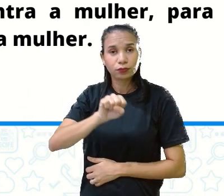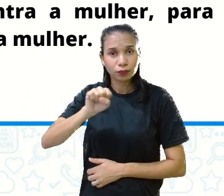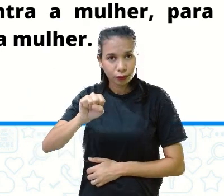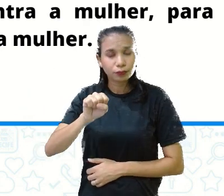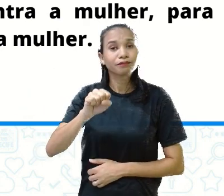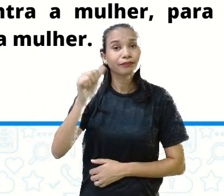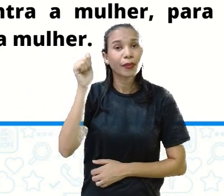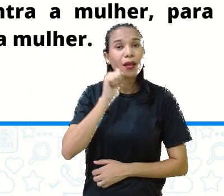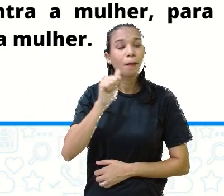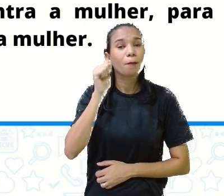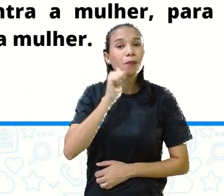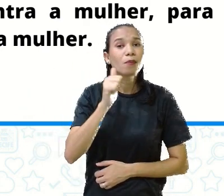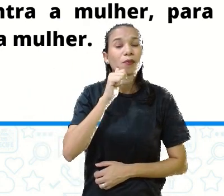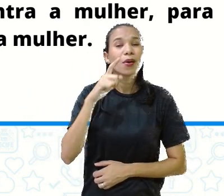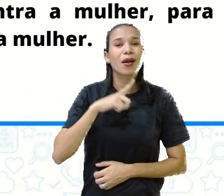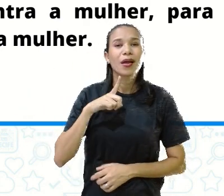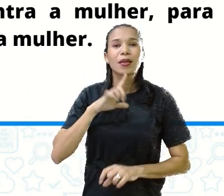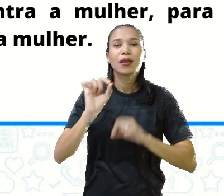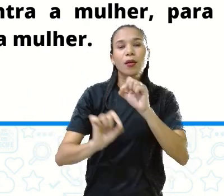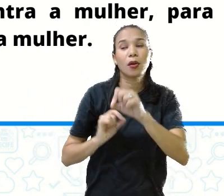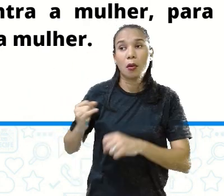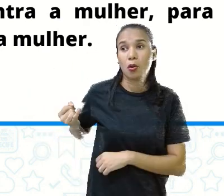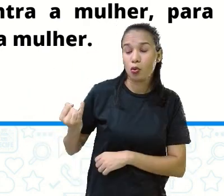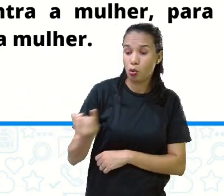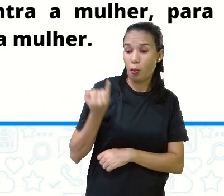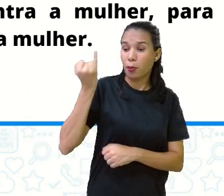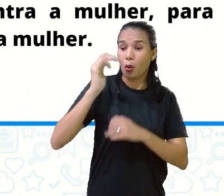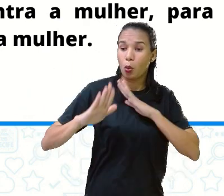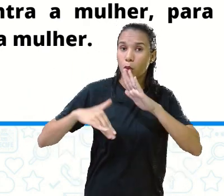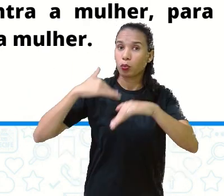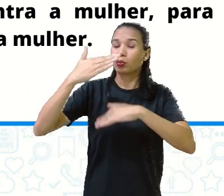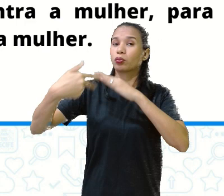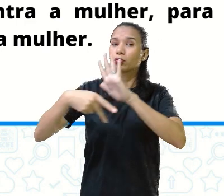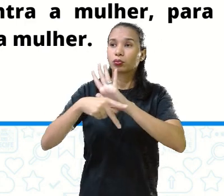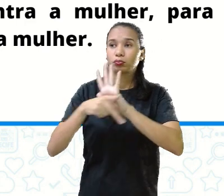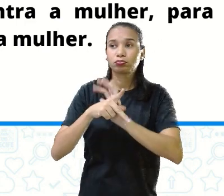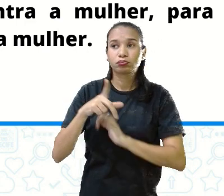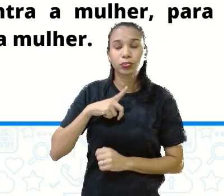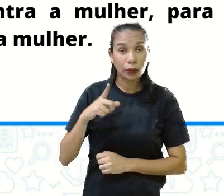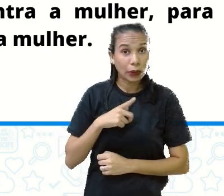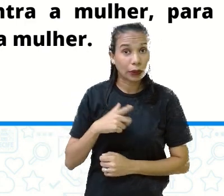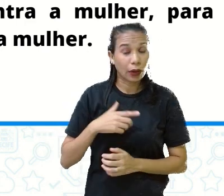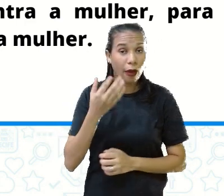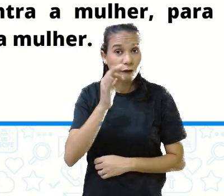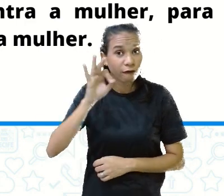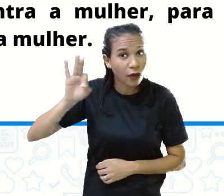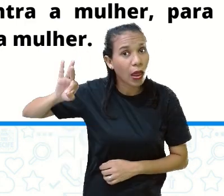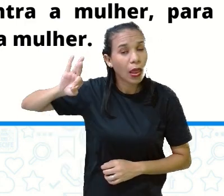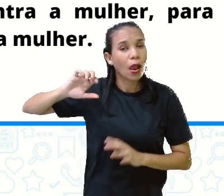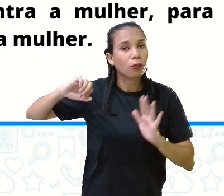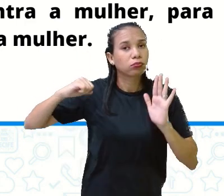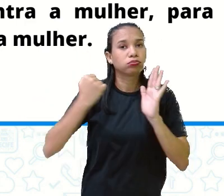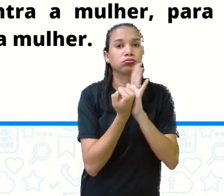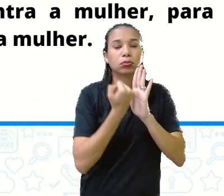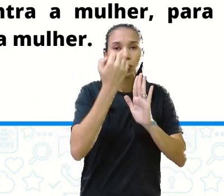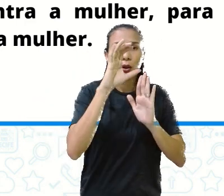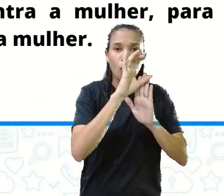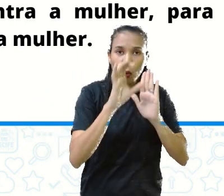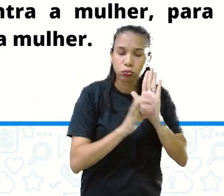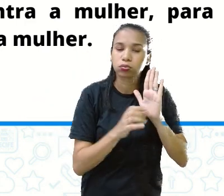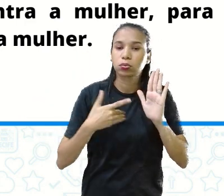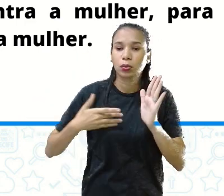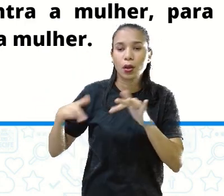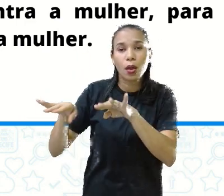1988, as mulheres obtêm importantes avanços na Constituição Federal, garantindo igualdade a direitos